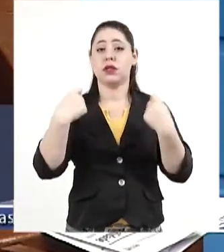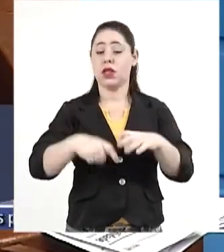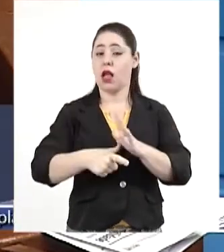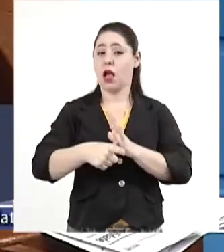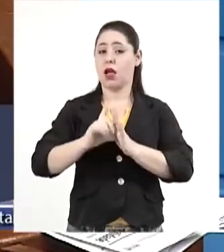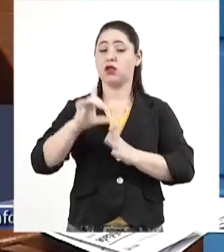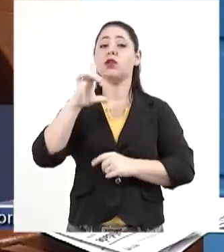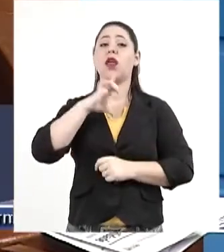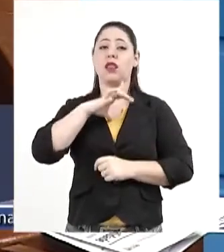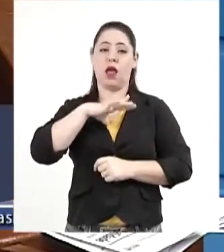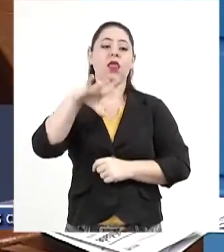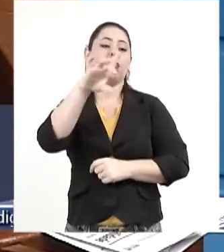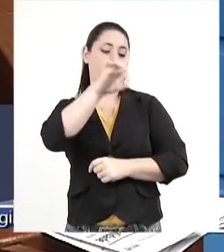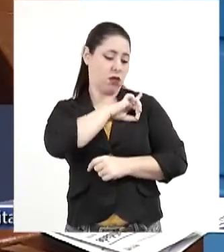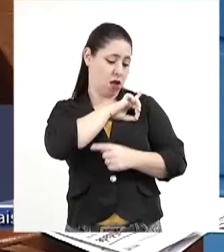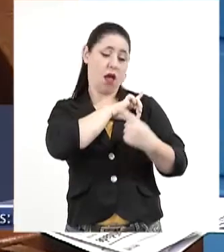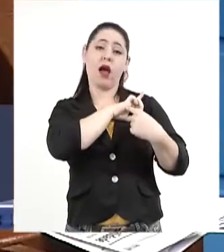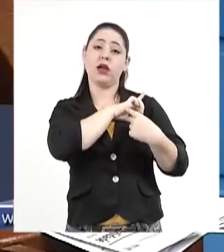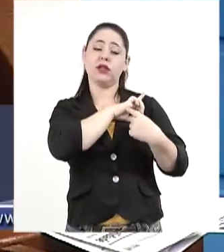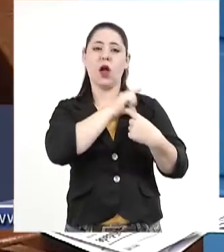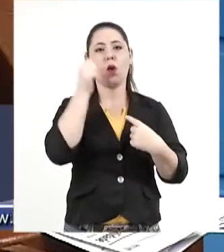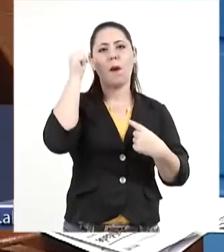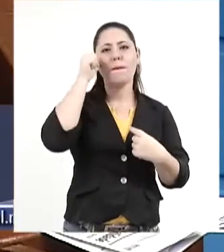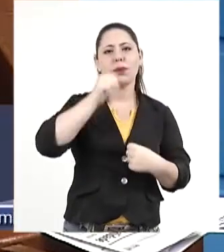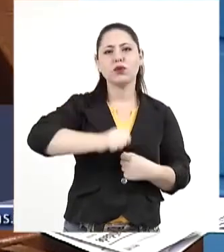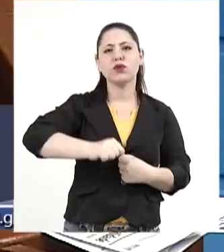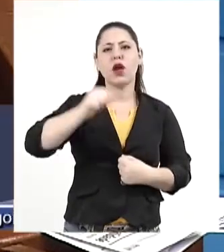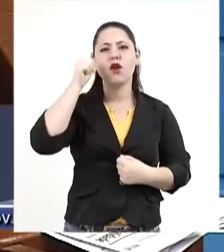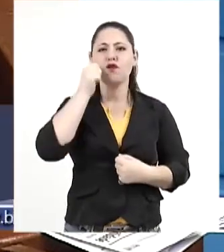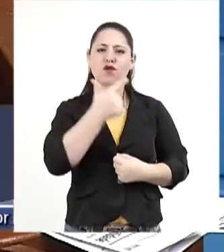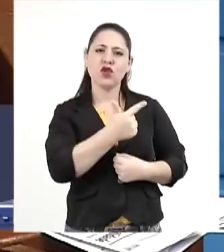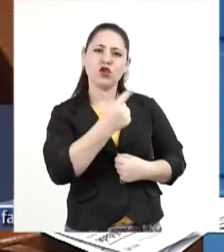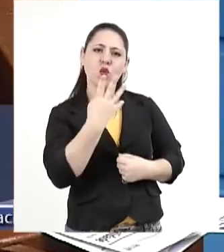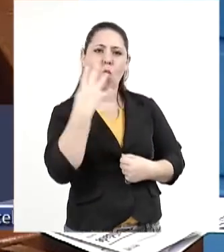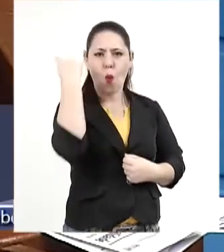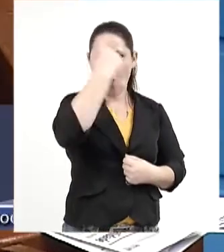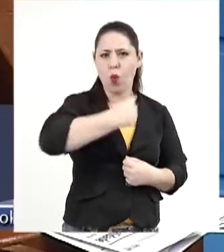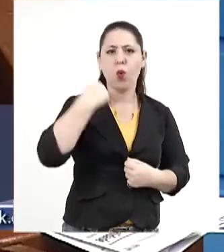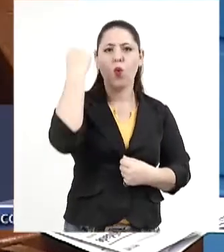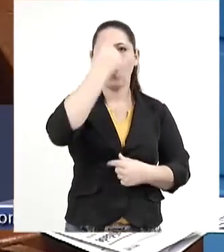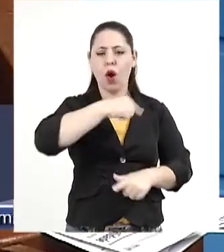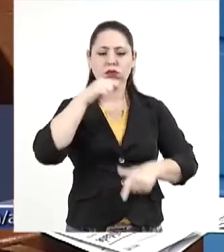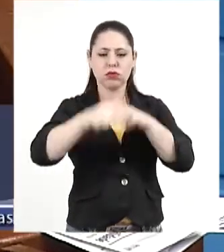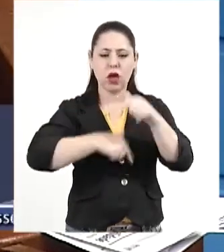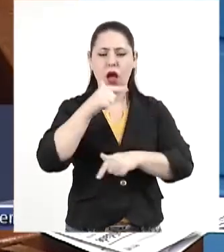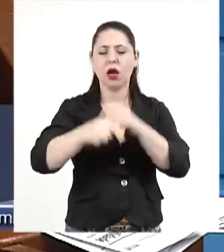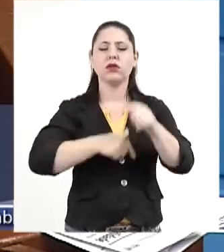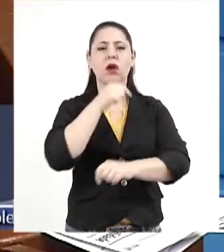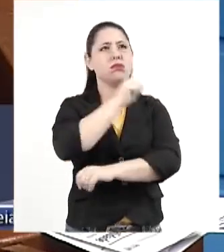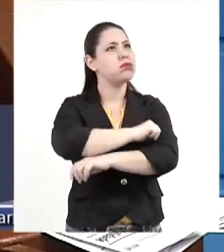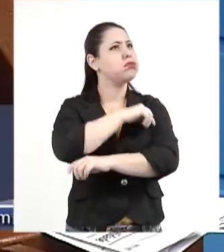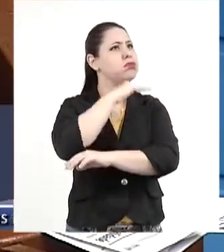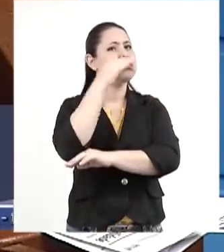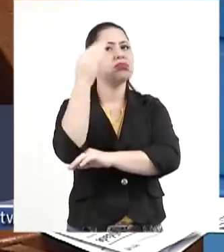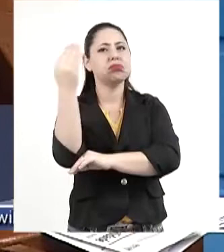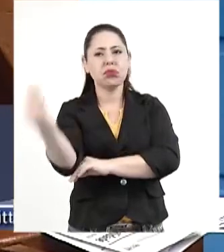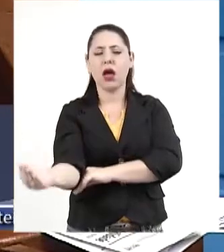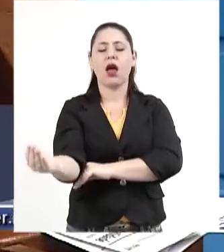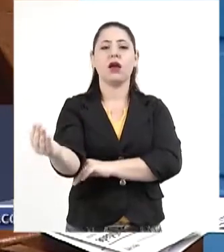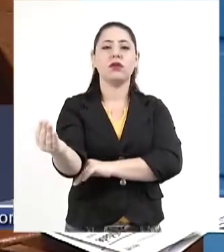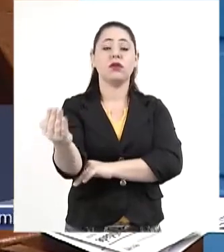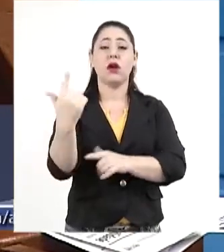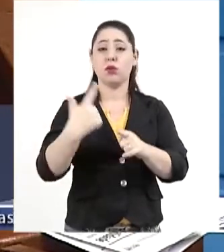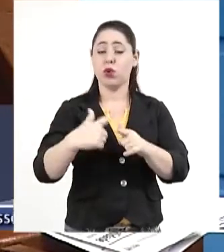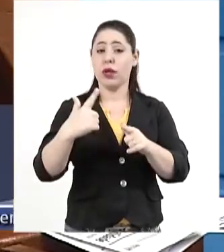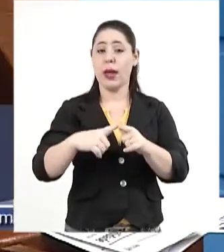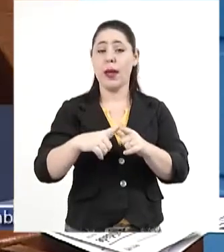haver delegacia da mulher 24 horas funcionando final de semana, porque as